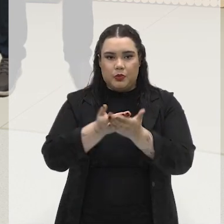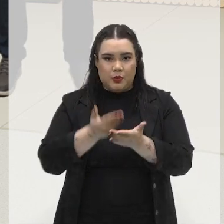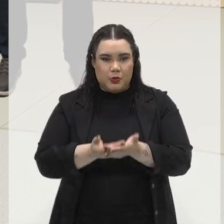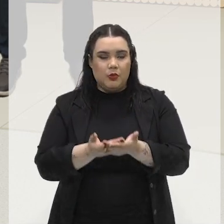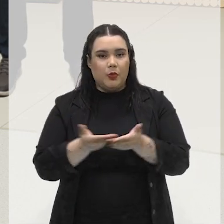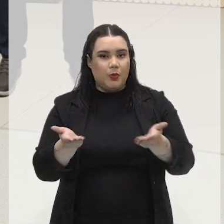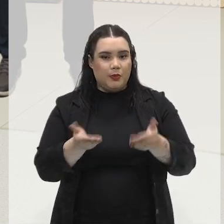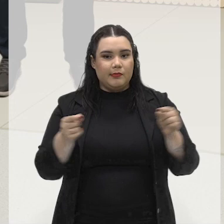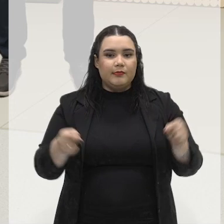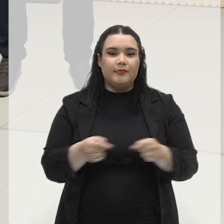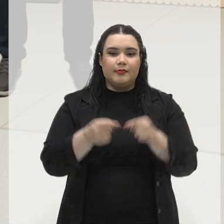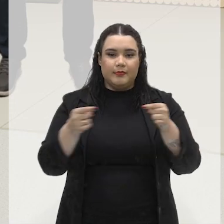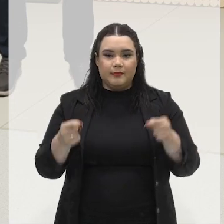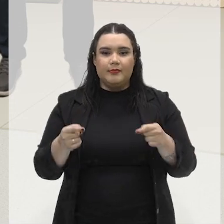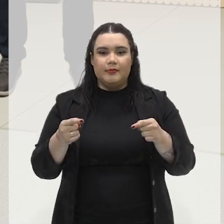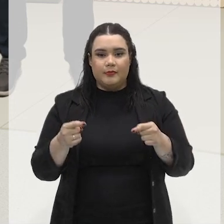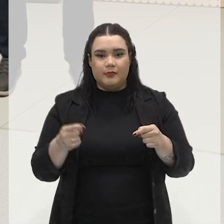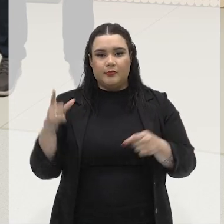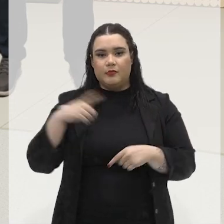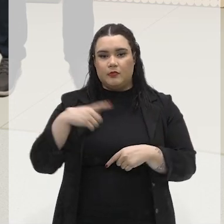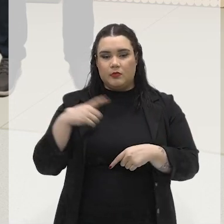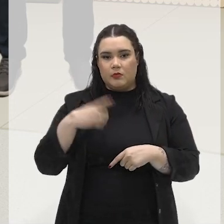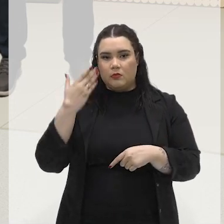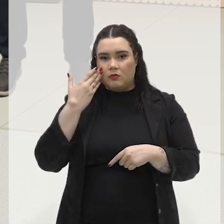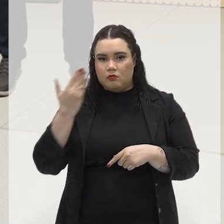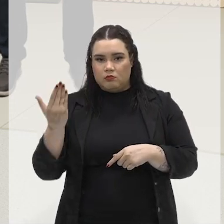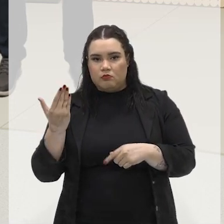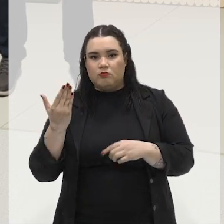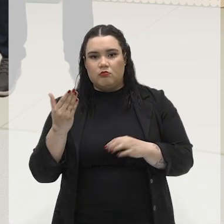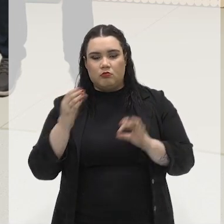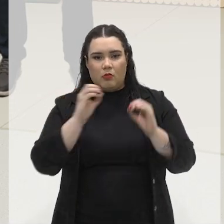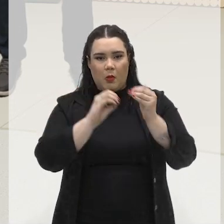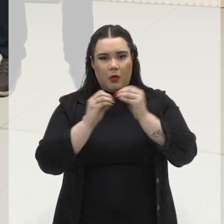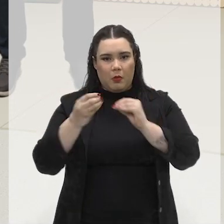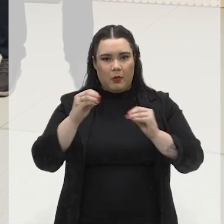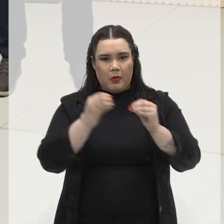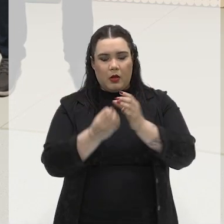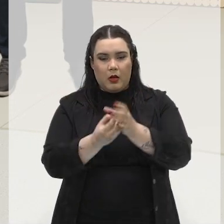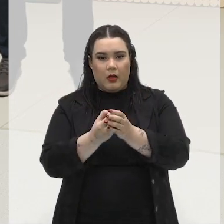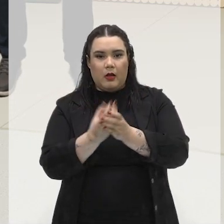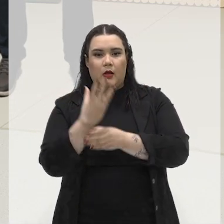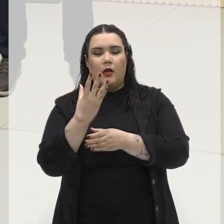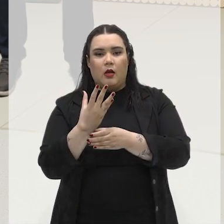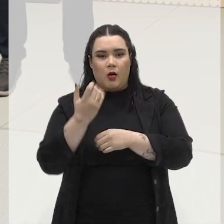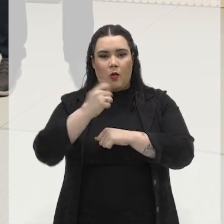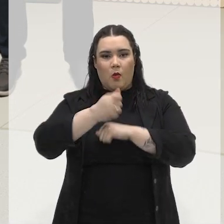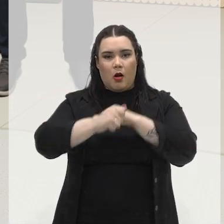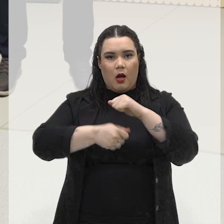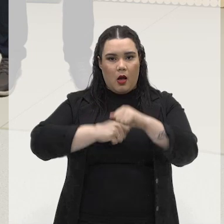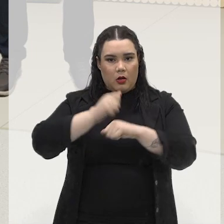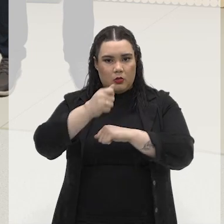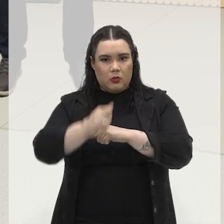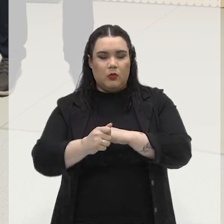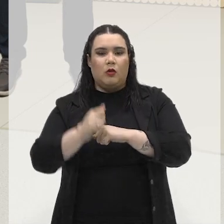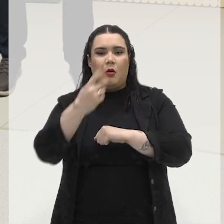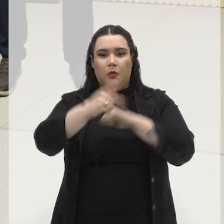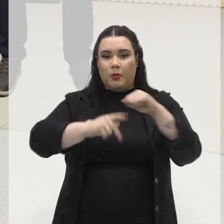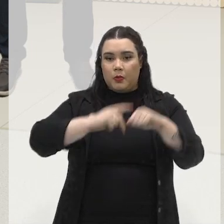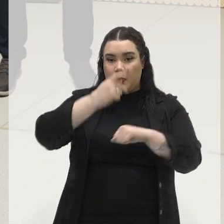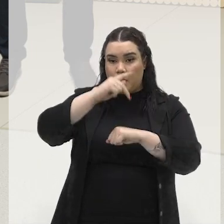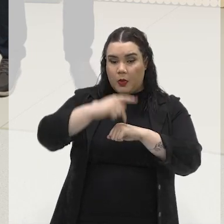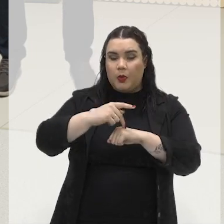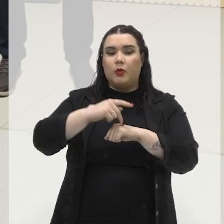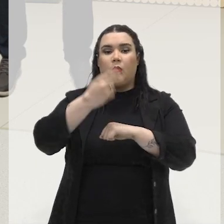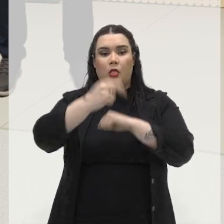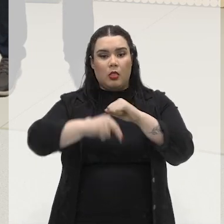aqui. Esses quarks, eles vão acabar interagindo e vão formar os seus átomos, tá bom? Vão formar o próton, vão formar o nêutron